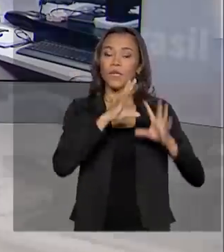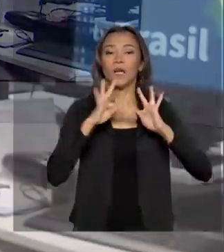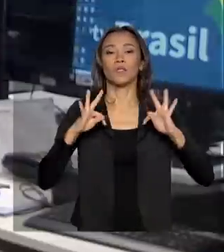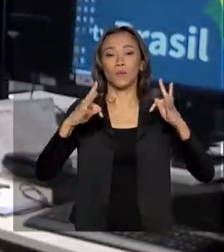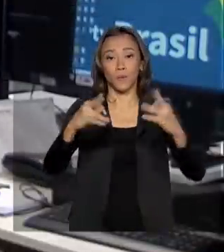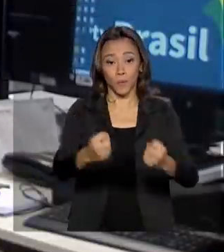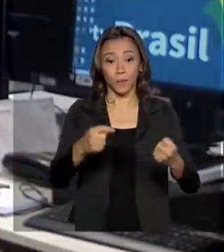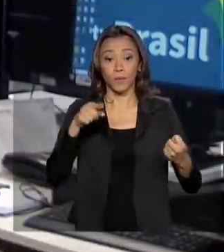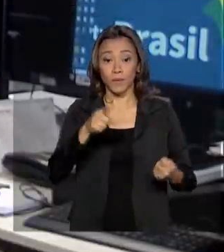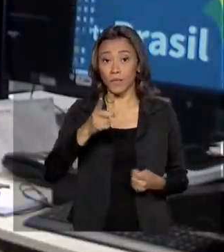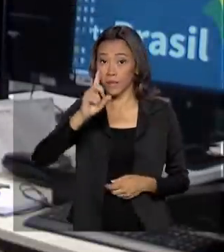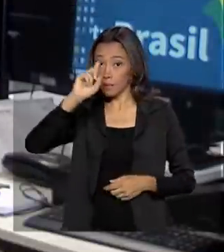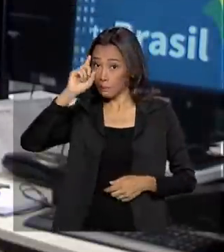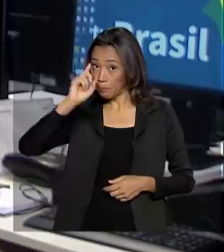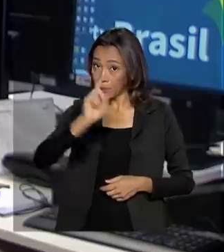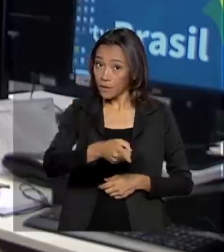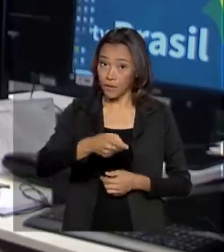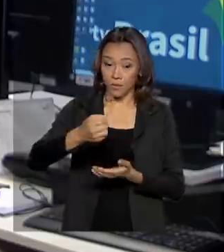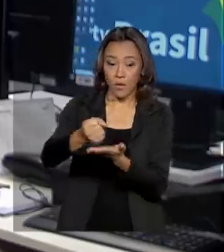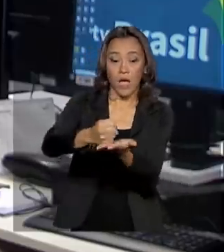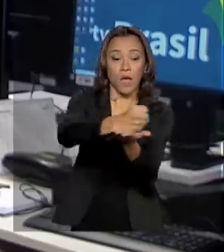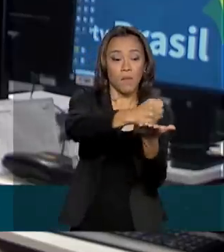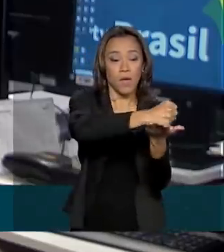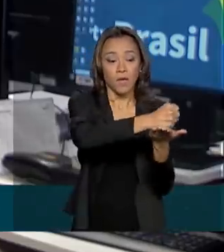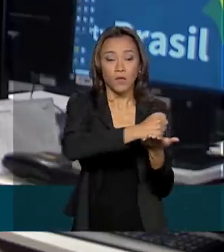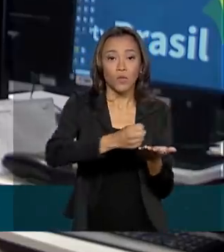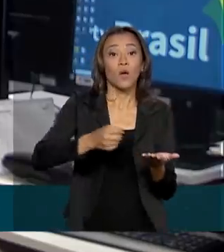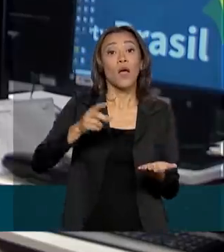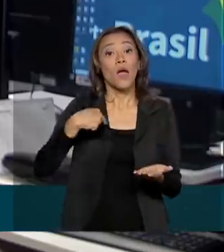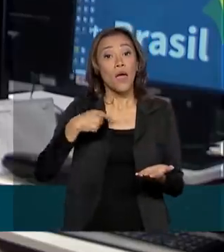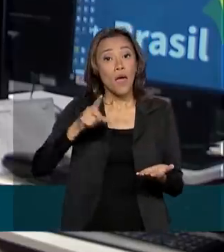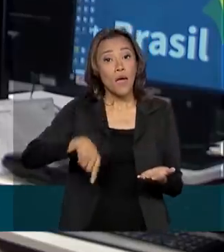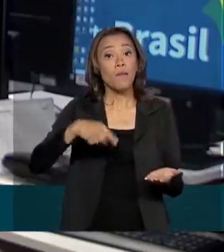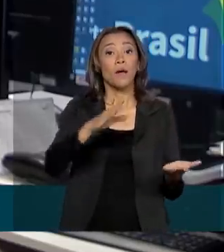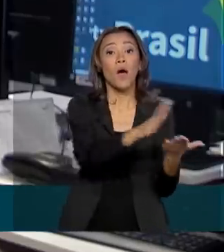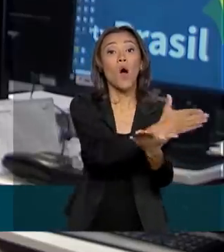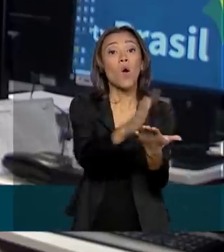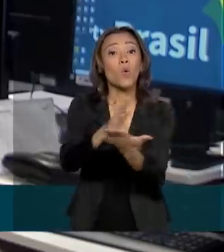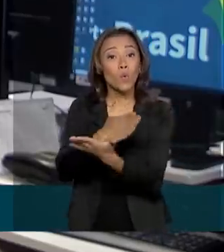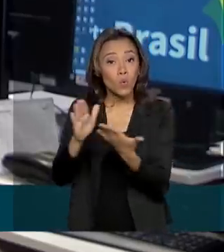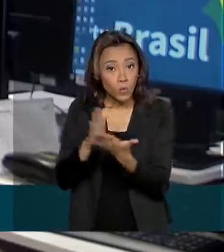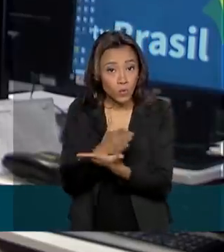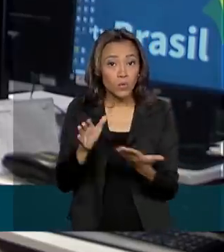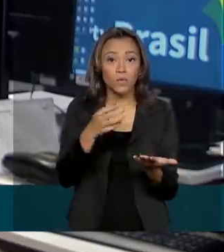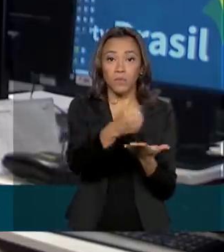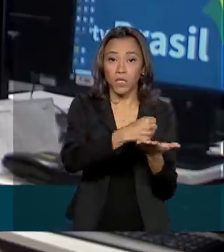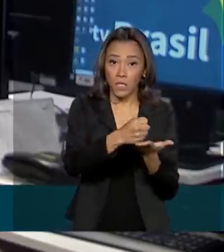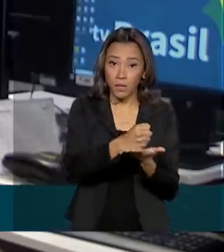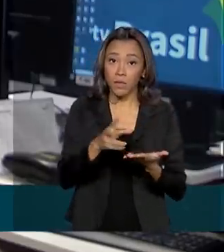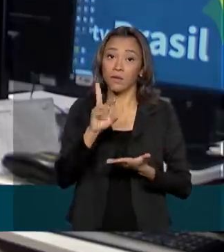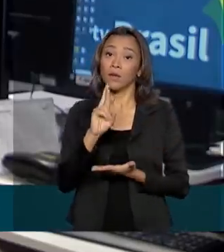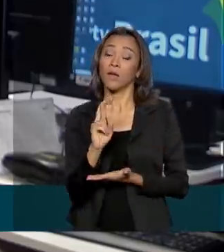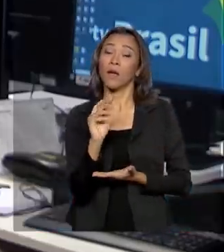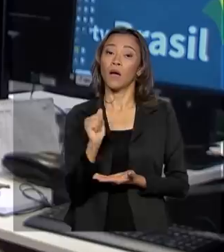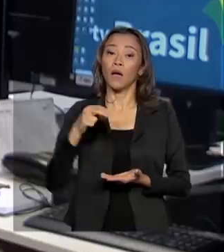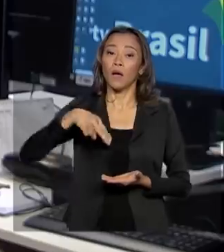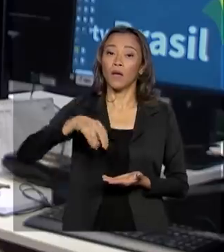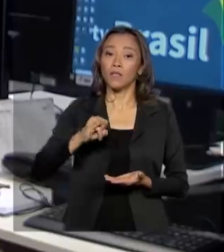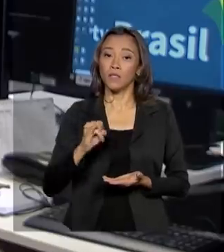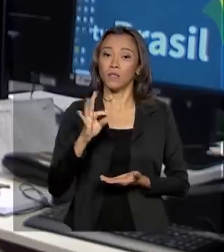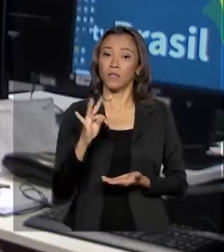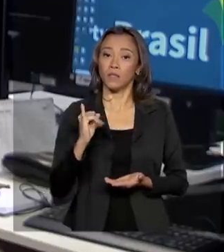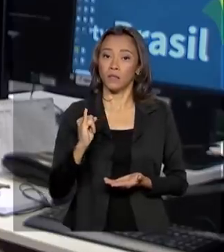essa ordem de recolhimento é para alguns lotes do cloridrato de ranitidina do laboratório axê na segunda